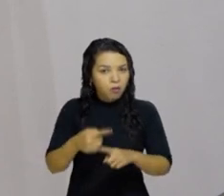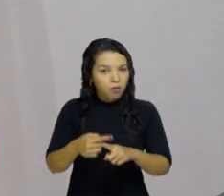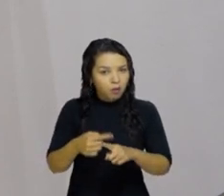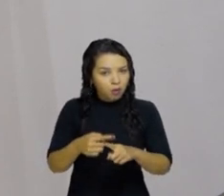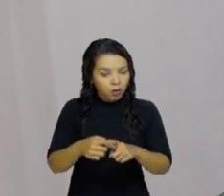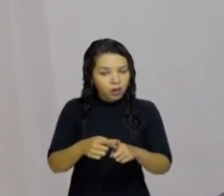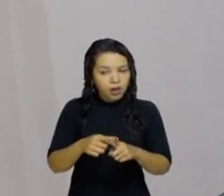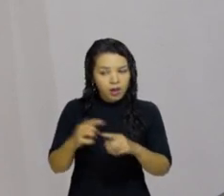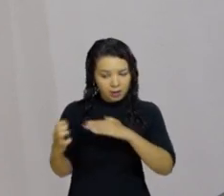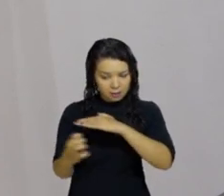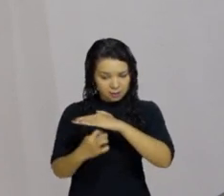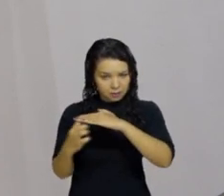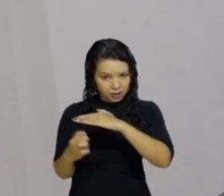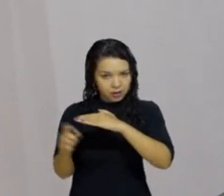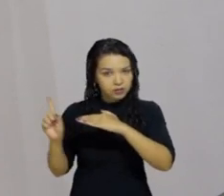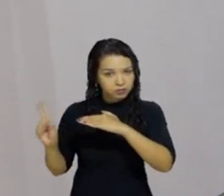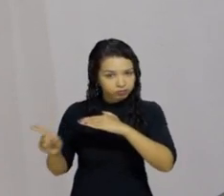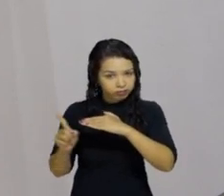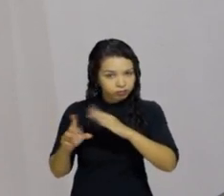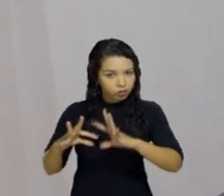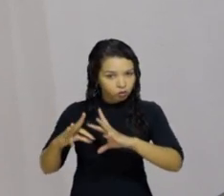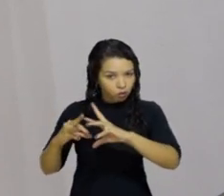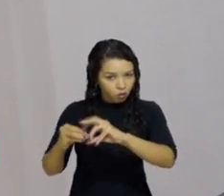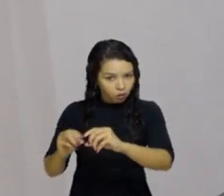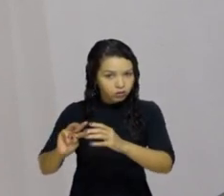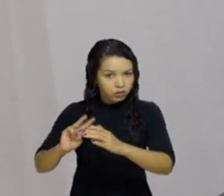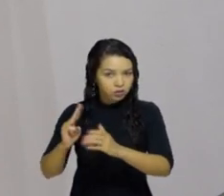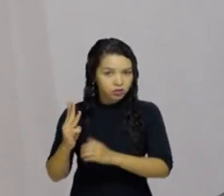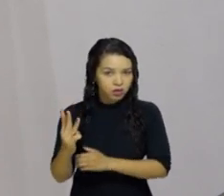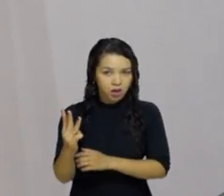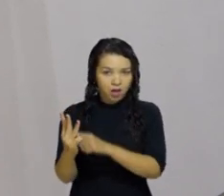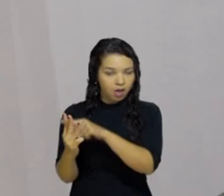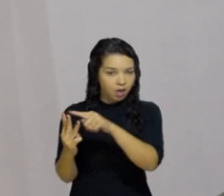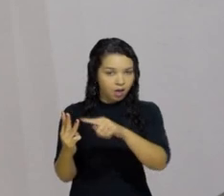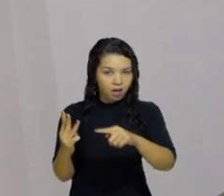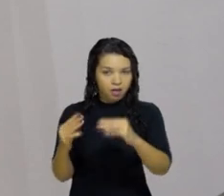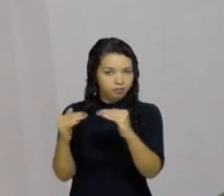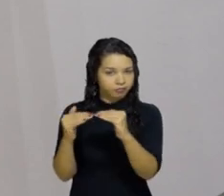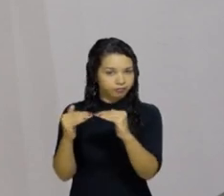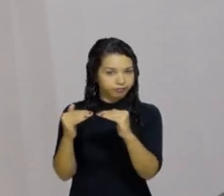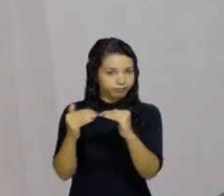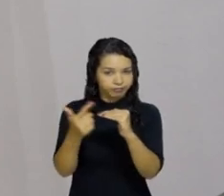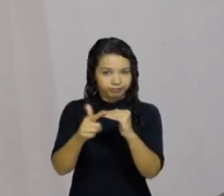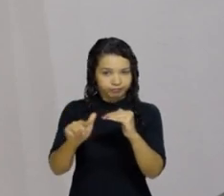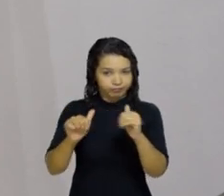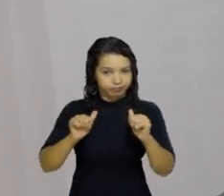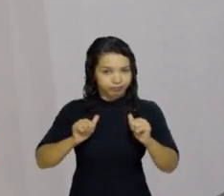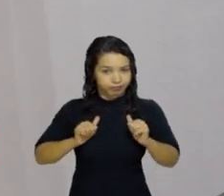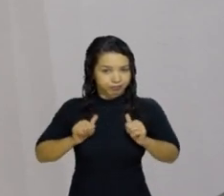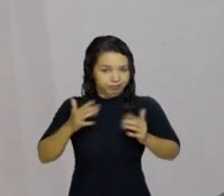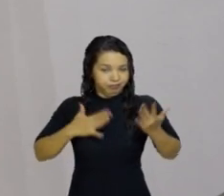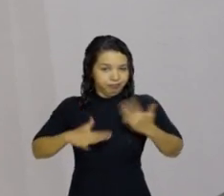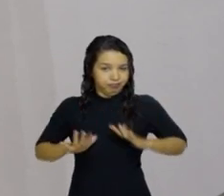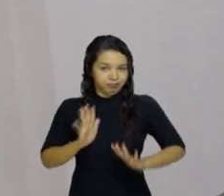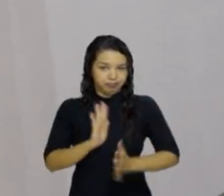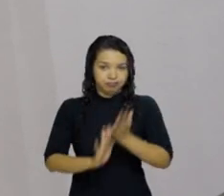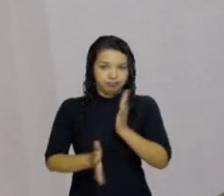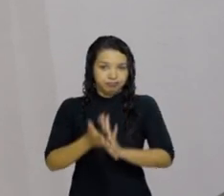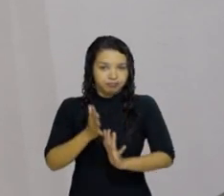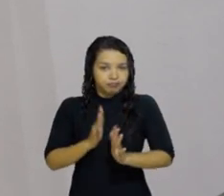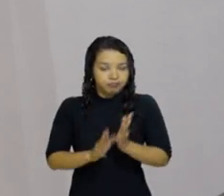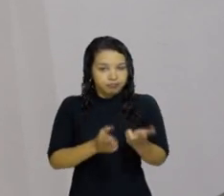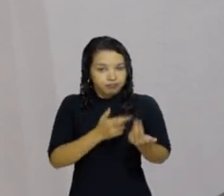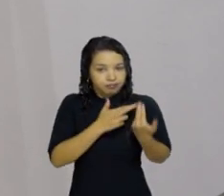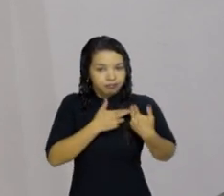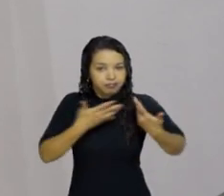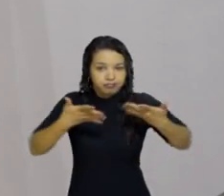envolvidos nesta concessão parecem não se entender, se esquivando de suas responsabilidades, e quem